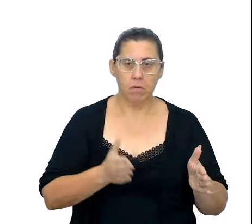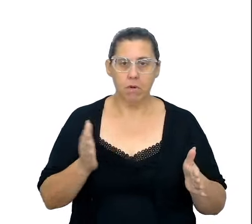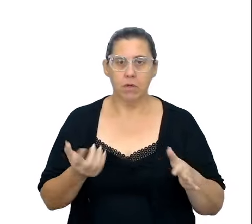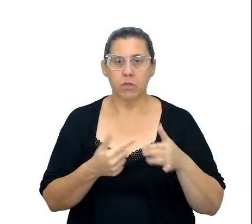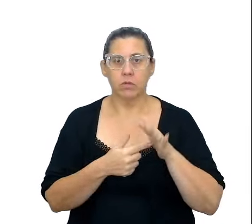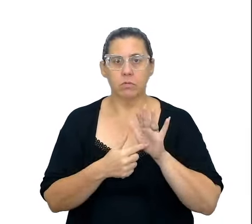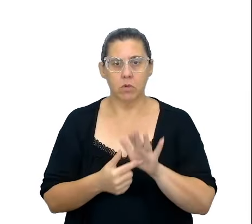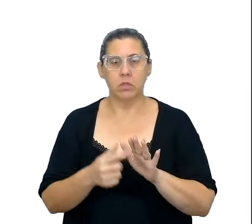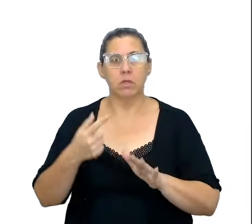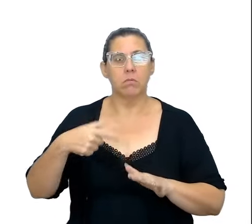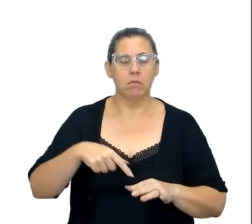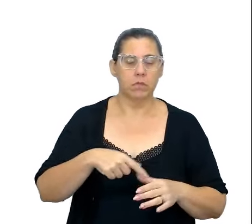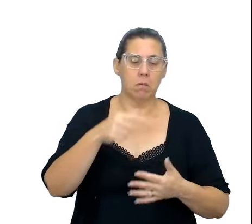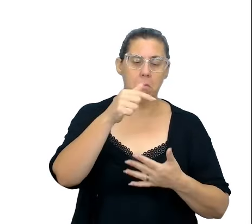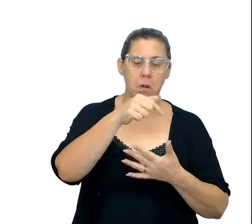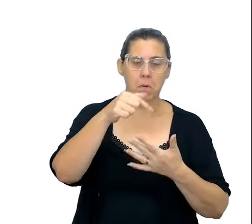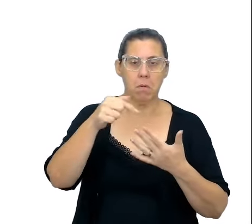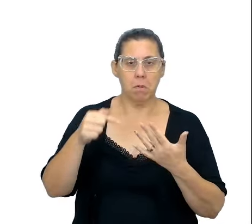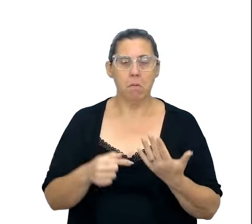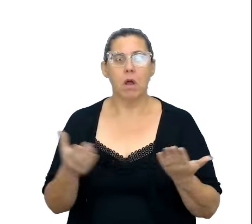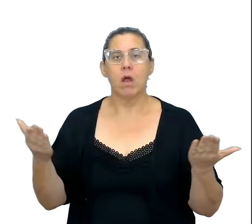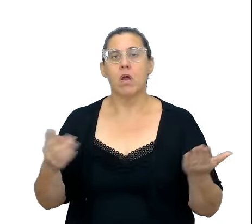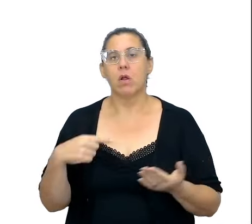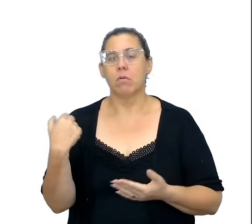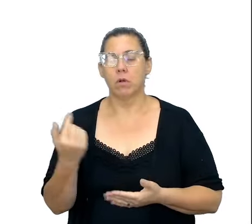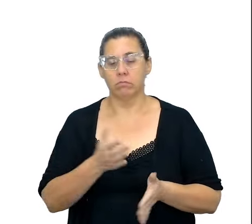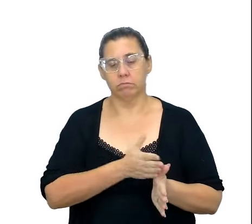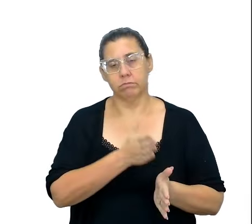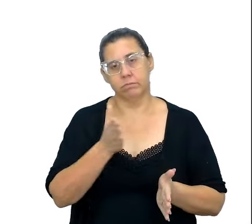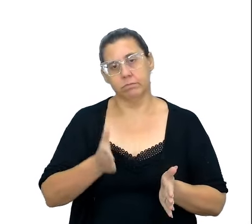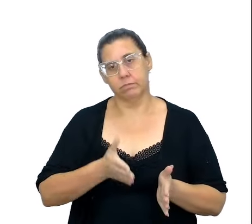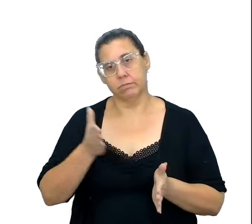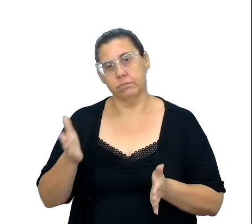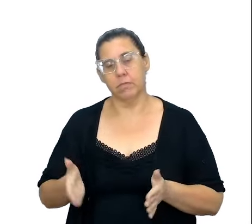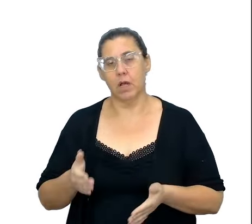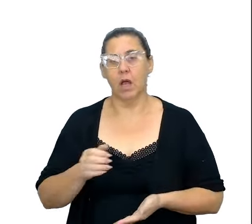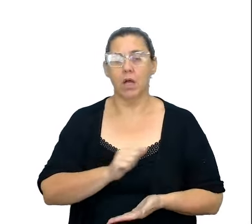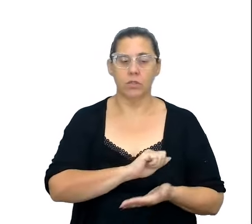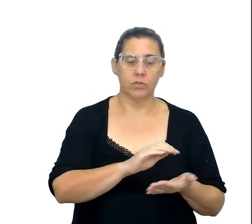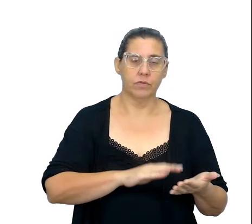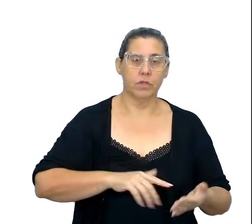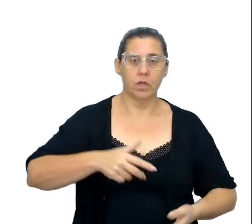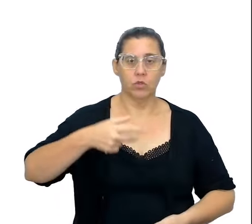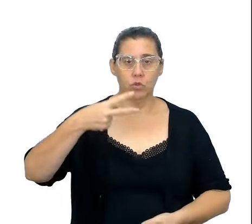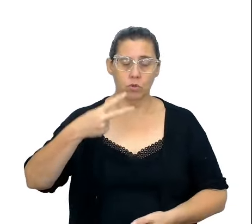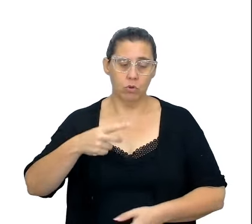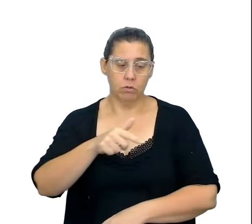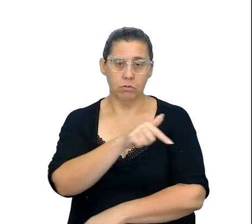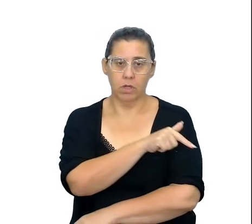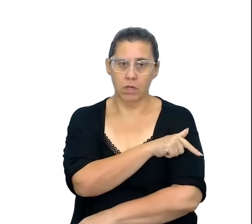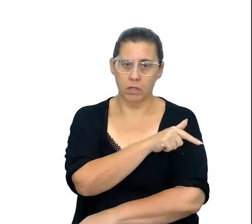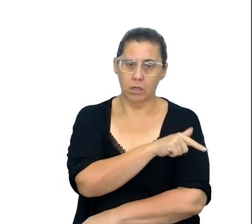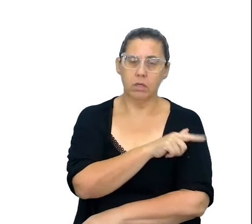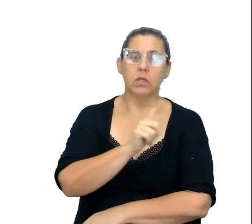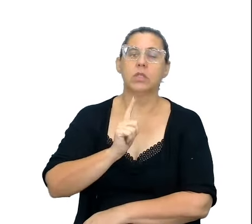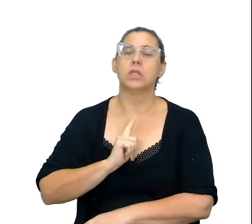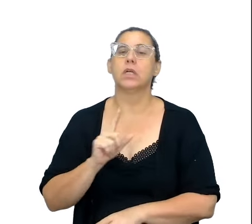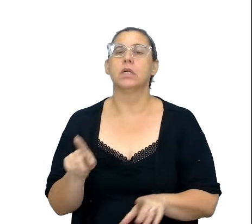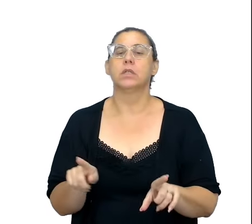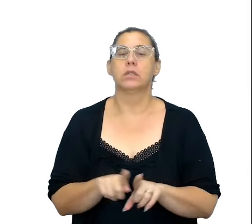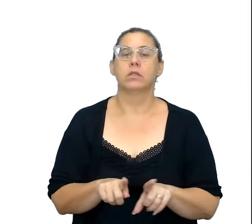trazer, então, esses elementos agora aqui para a nossa sequência de atividades 2 do 7º ano, tá? A gente tem também